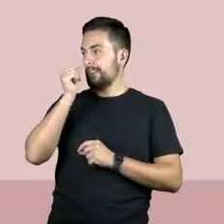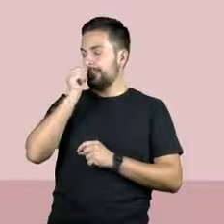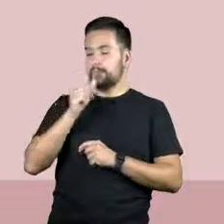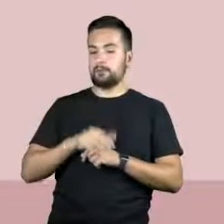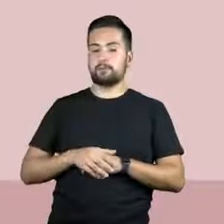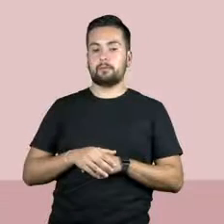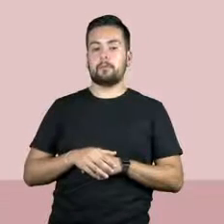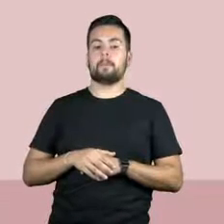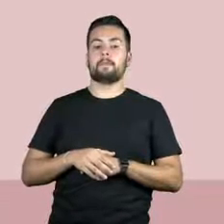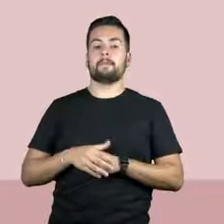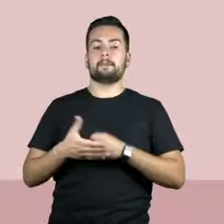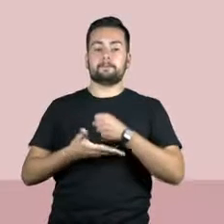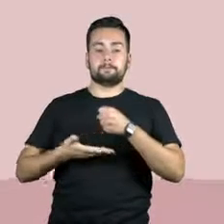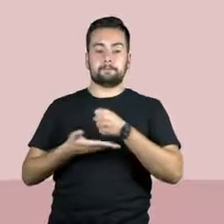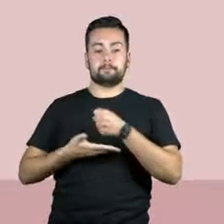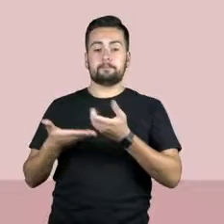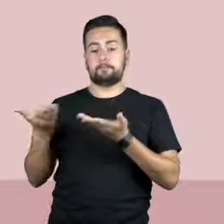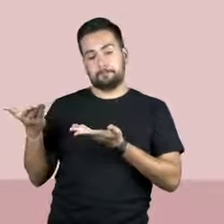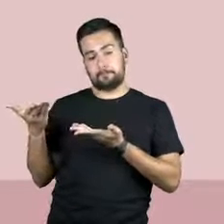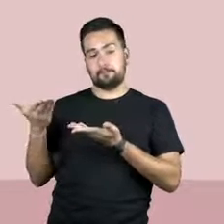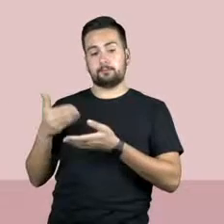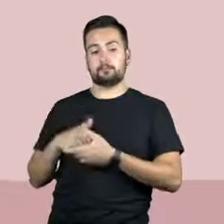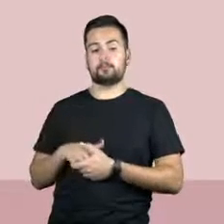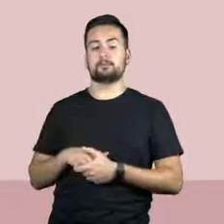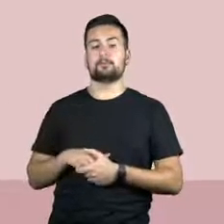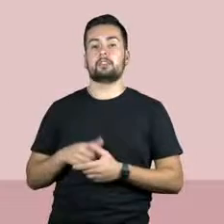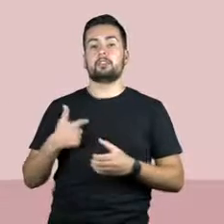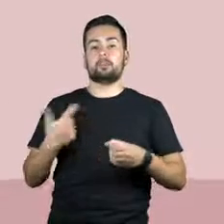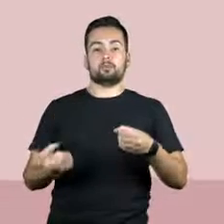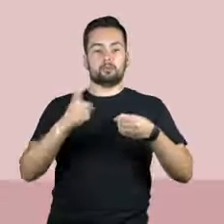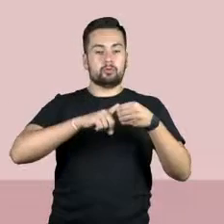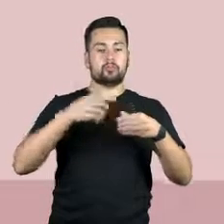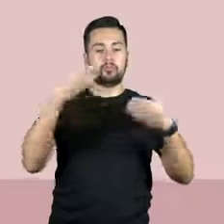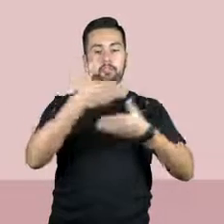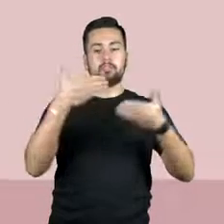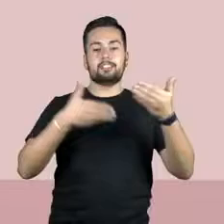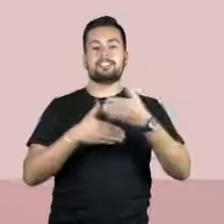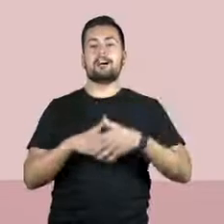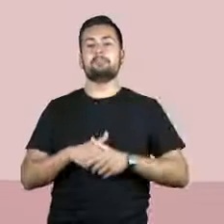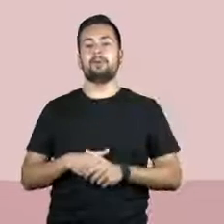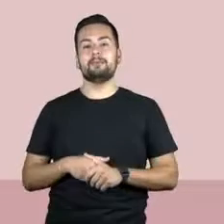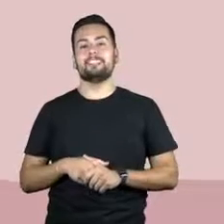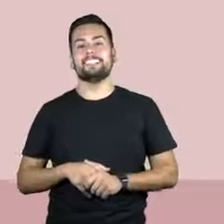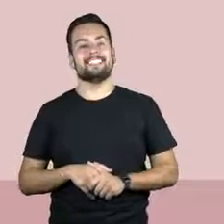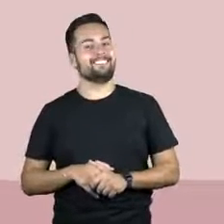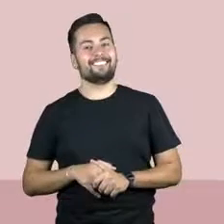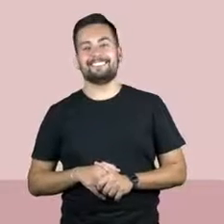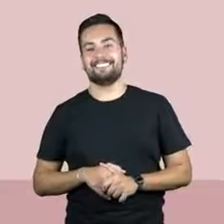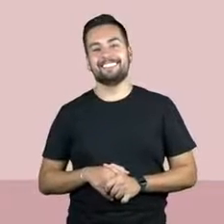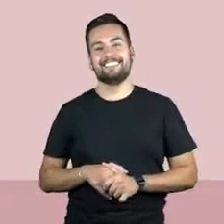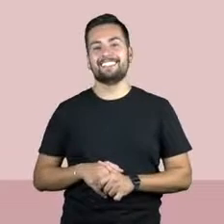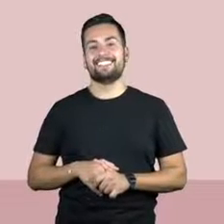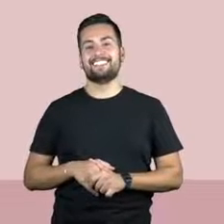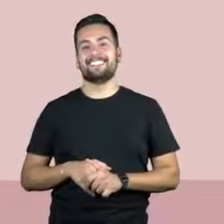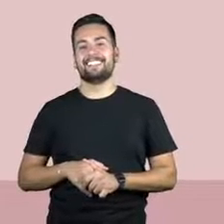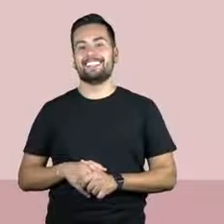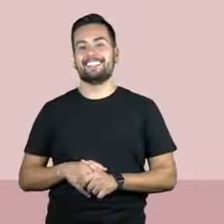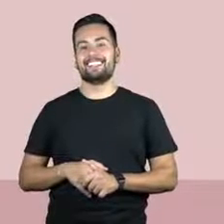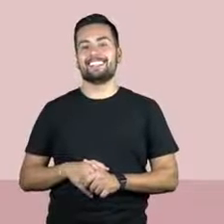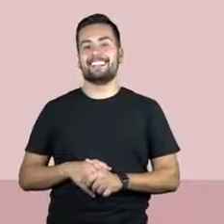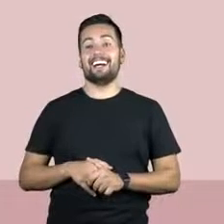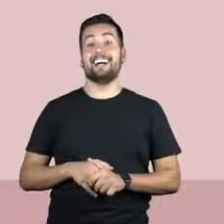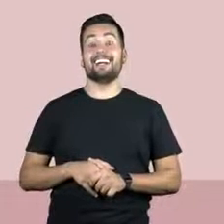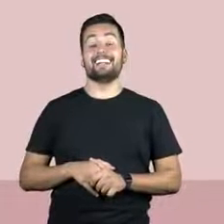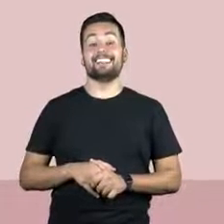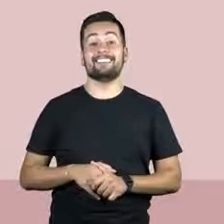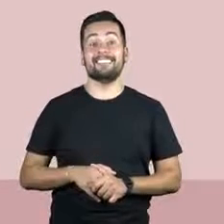nos dá basicamente, deixa eu voltar aqui alguns slides para tentar ser um pouco mais explicativo do ponto de vista aqui